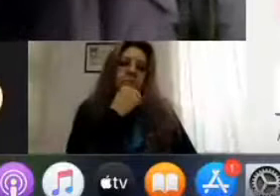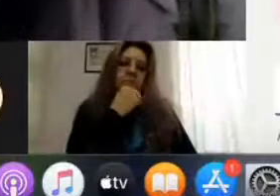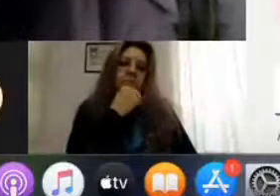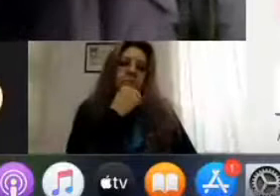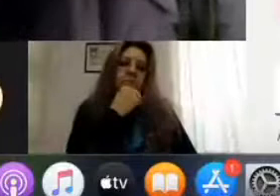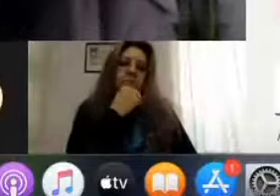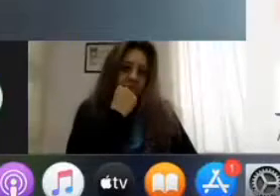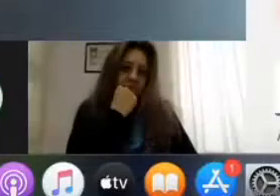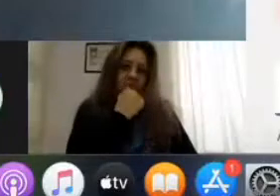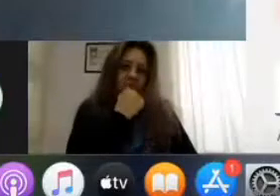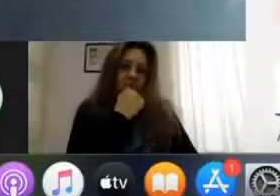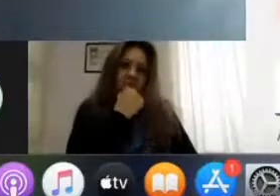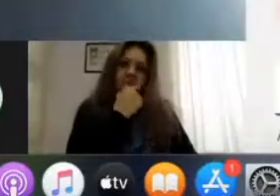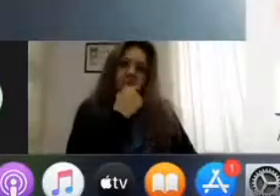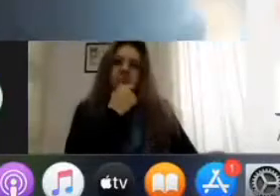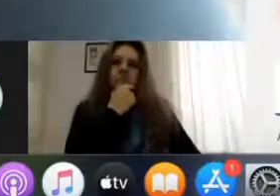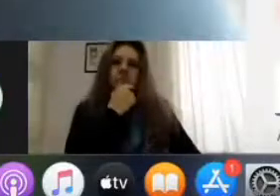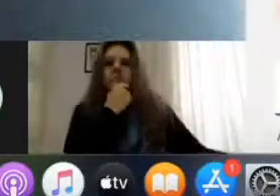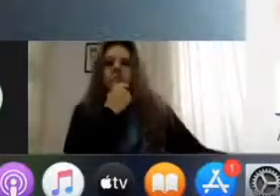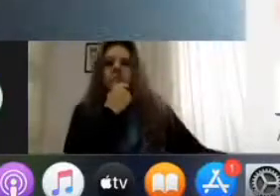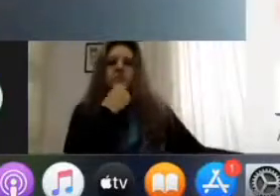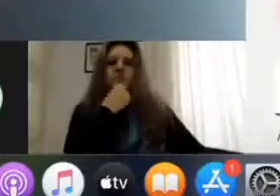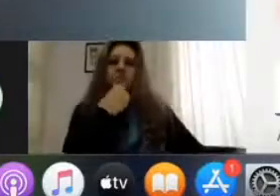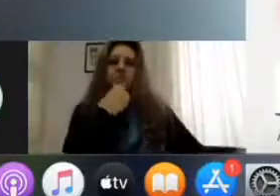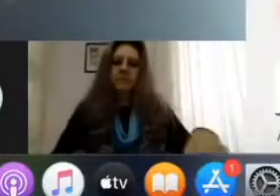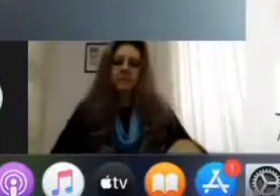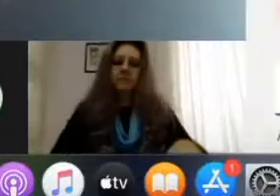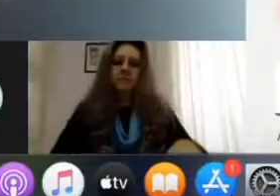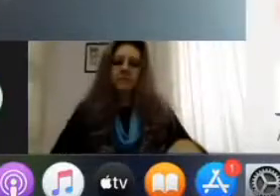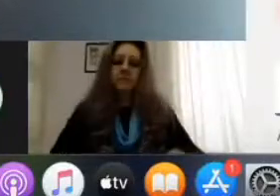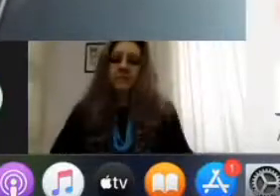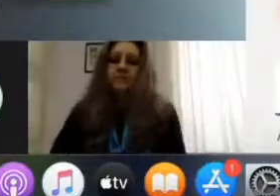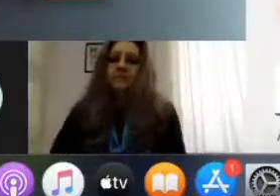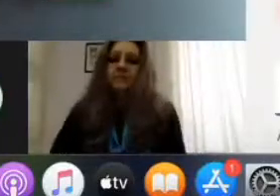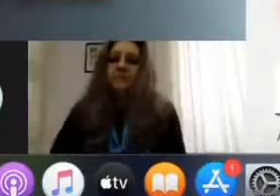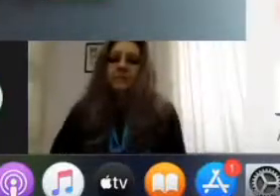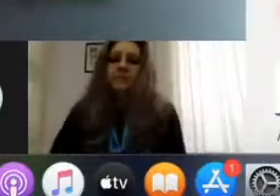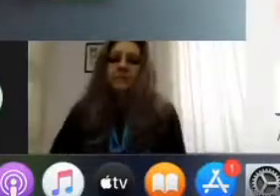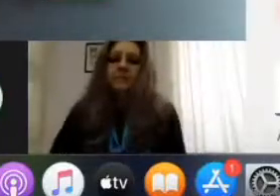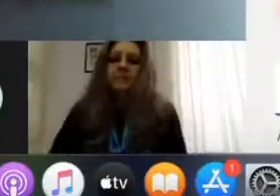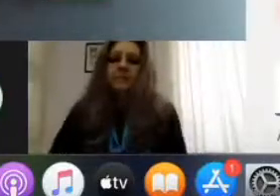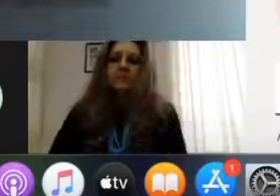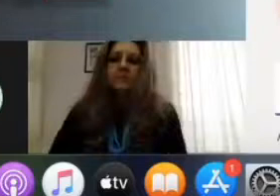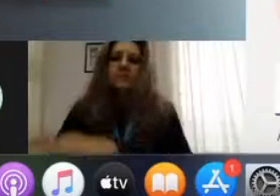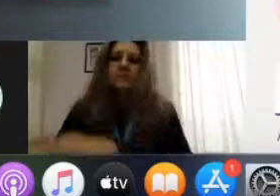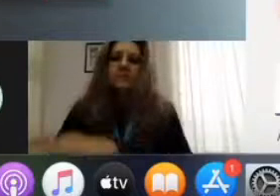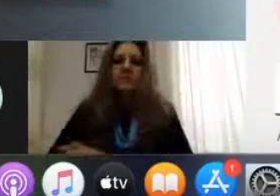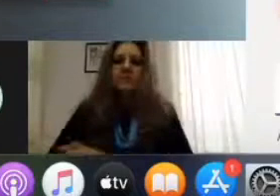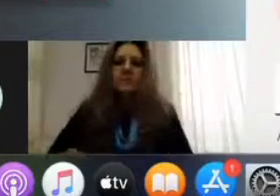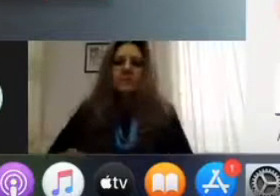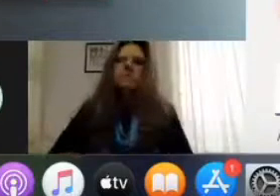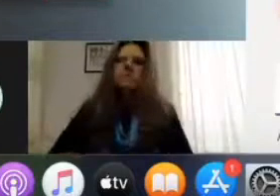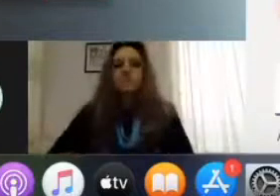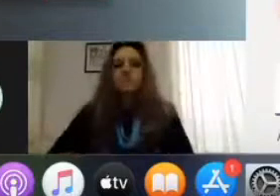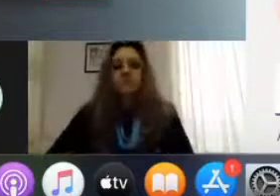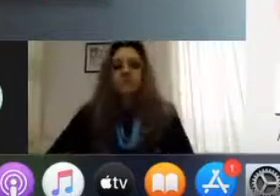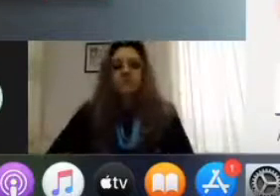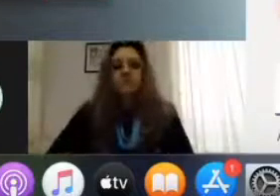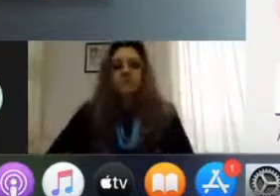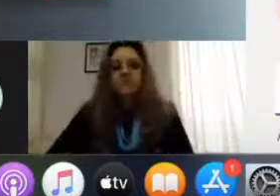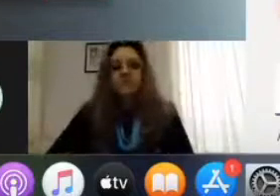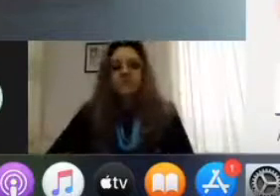fala um pouquinho lá, quando você sintetiza o conceito, né, de epistemologias reticulares e a crise do humanismo, né, você fala, então, como